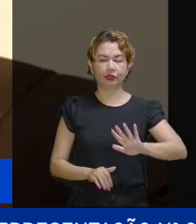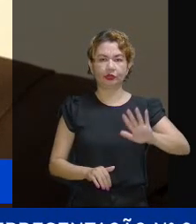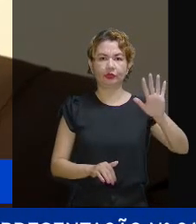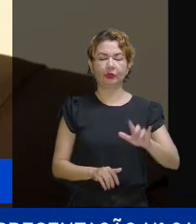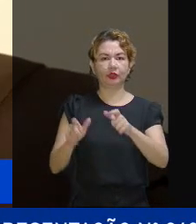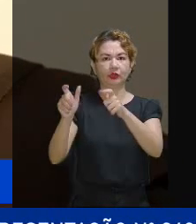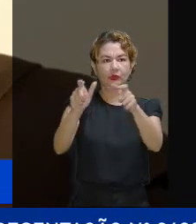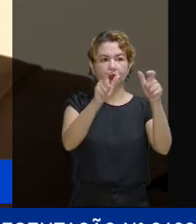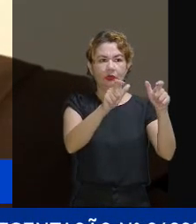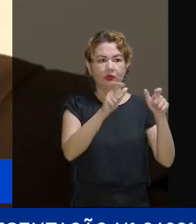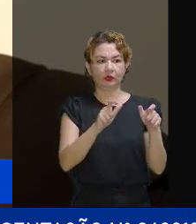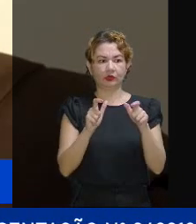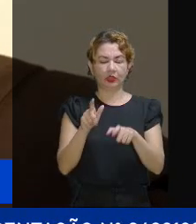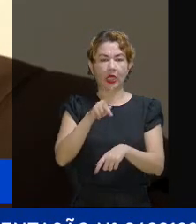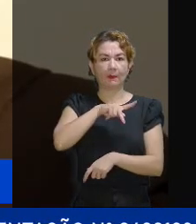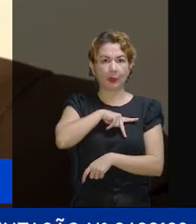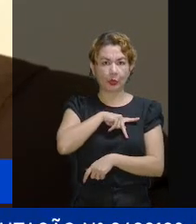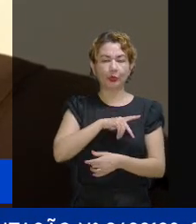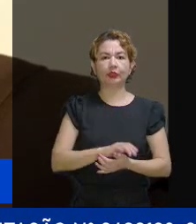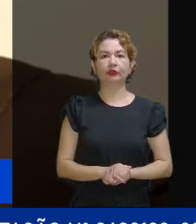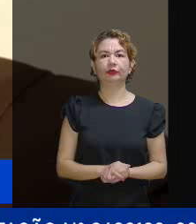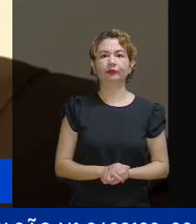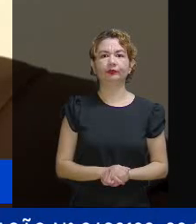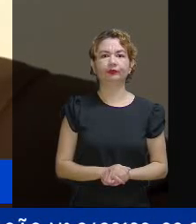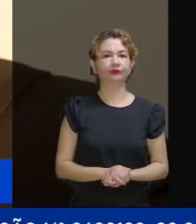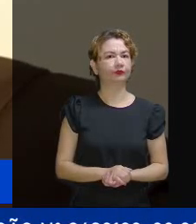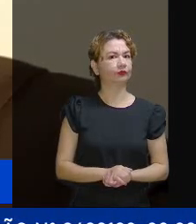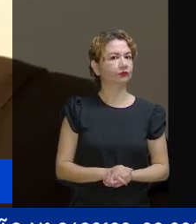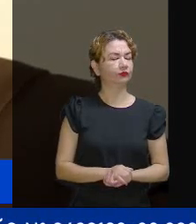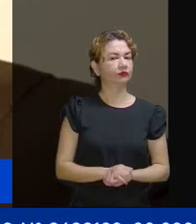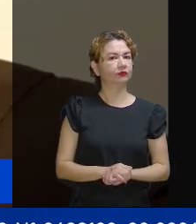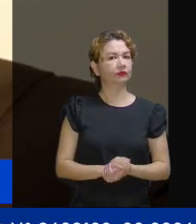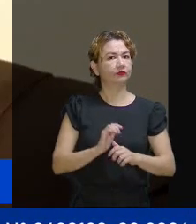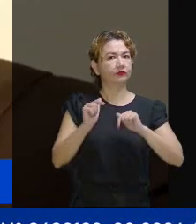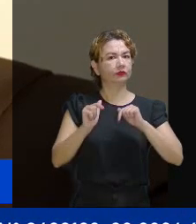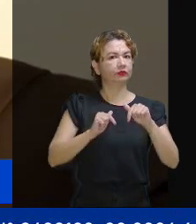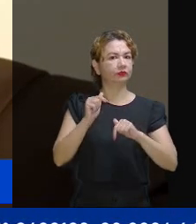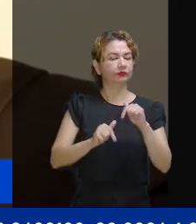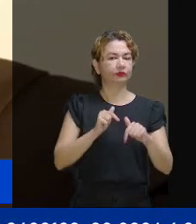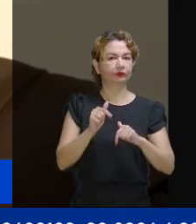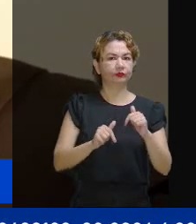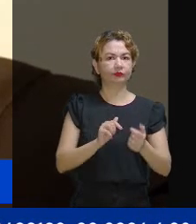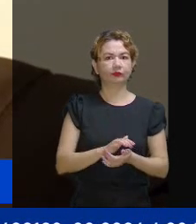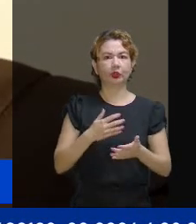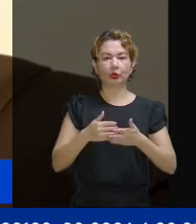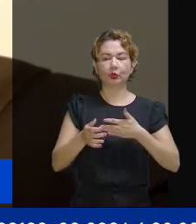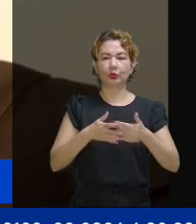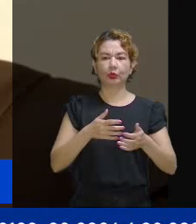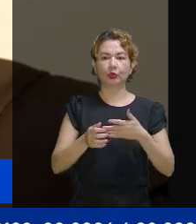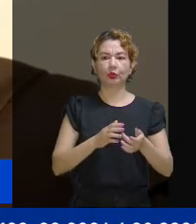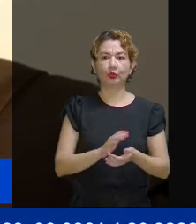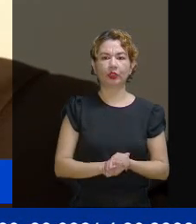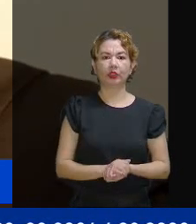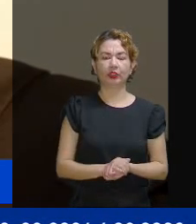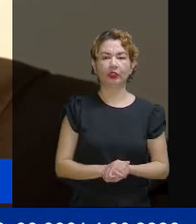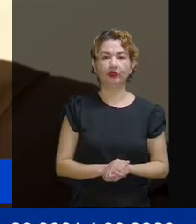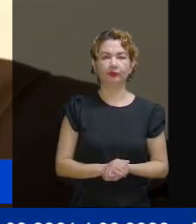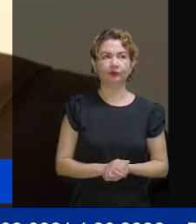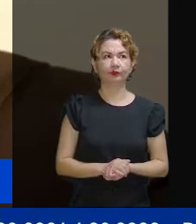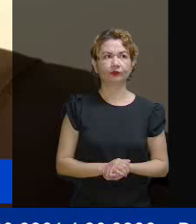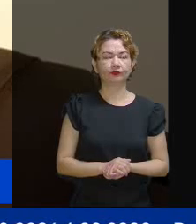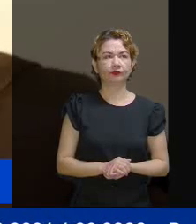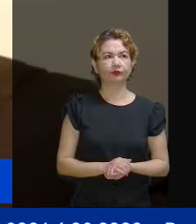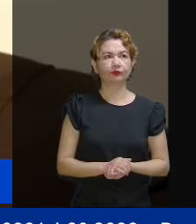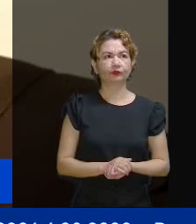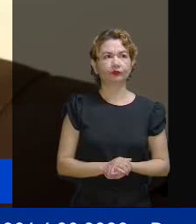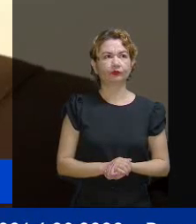outros estabelecimentos públicos, com paralisia de suas atividades, ou ainda qualquer tipo de encenação, excelências.